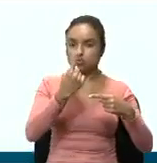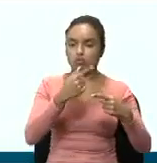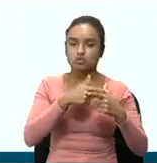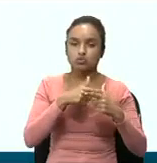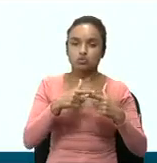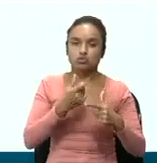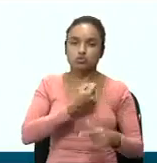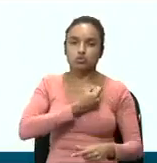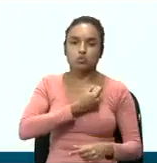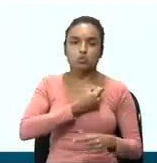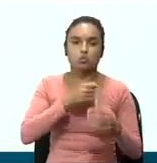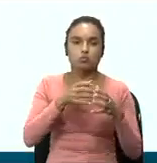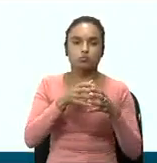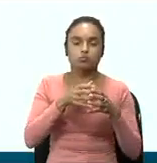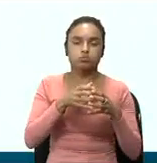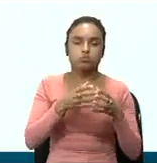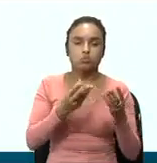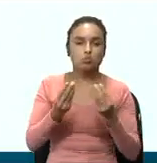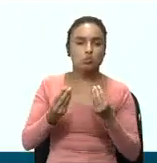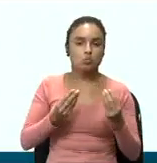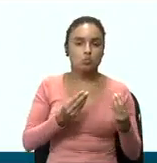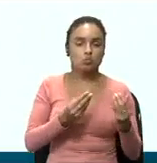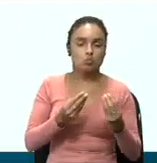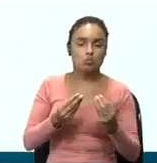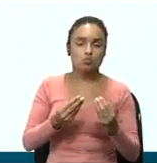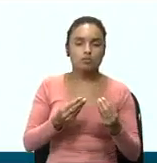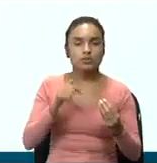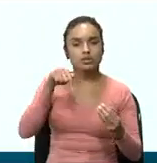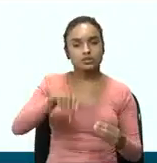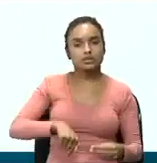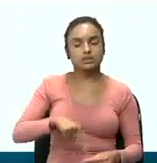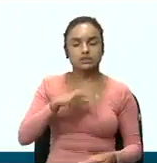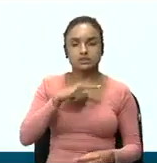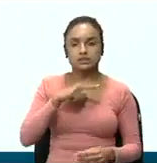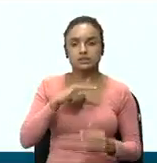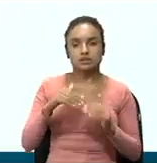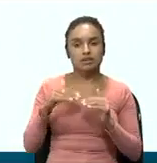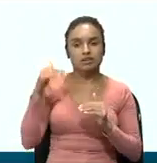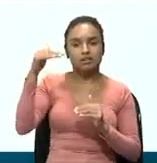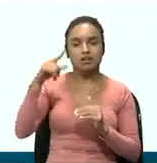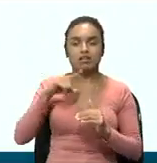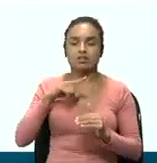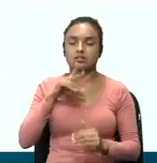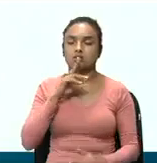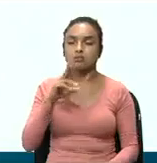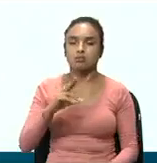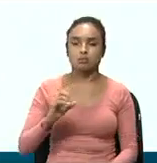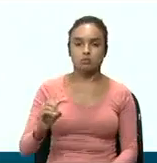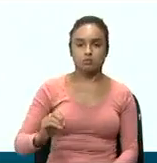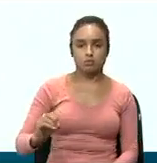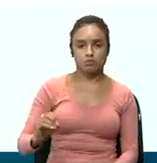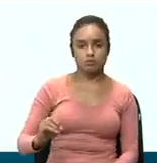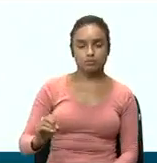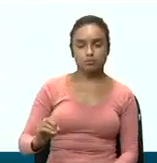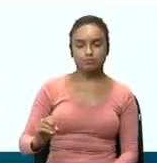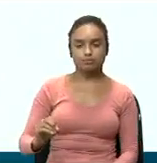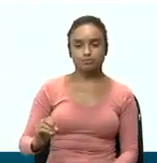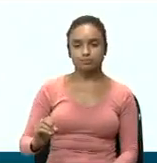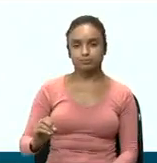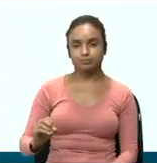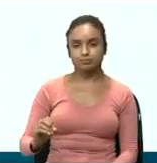eu tenho 1 dividido por um número muito grande, isso tende a 0. Então eu vou ter meio que multiplica